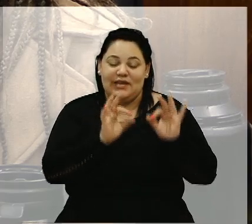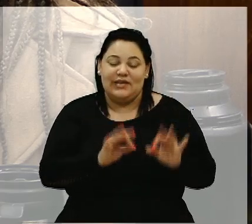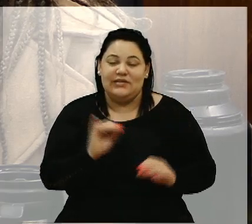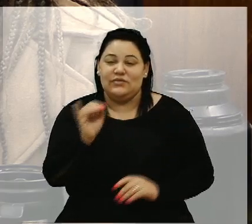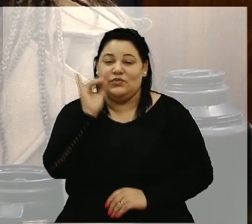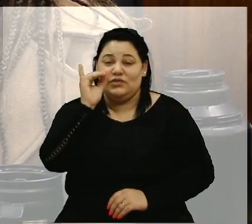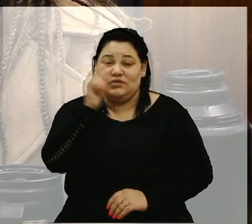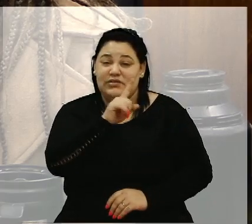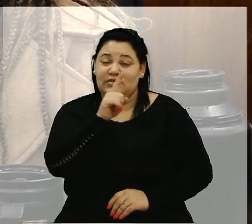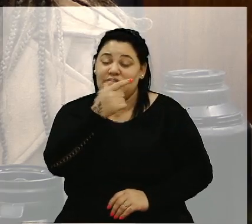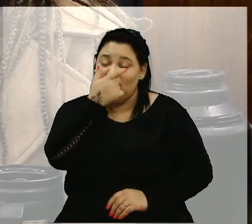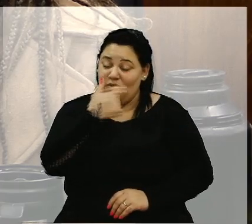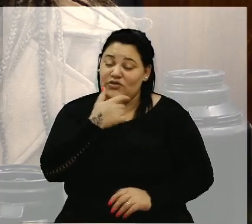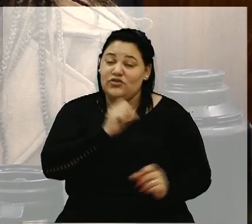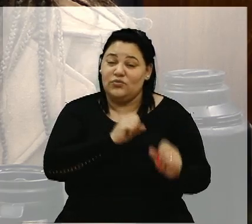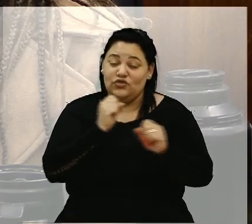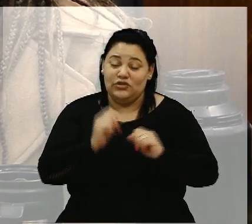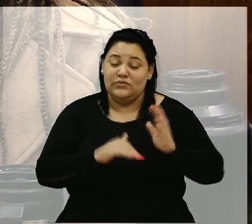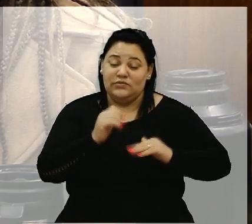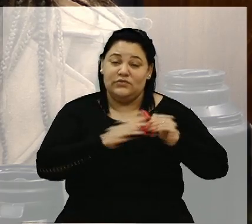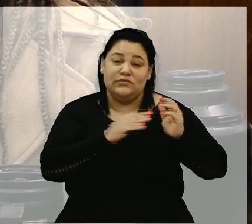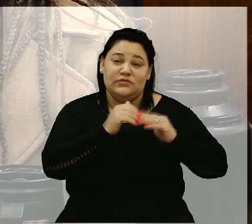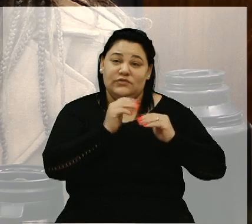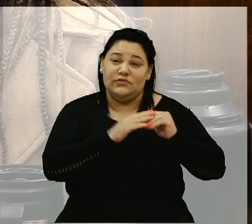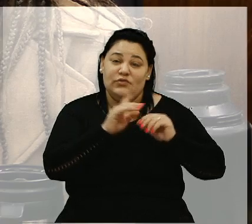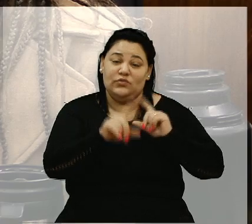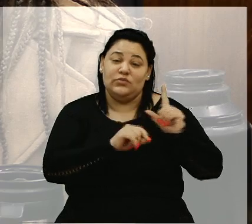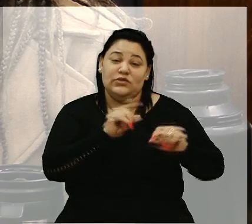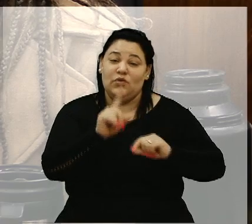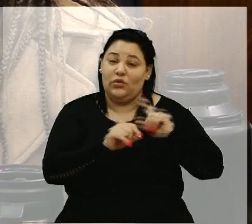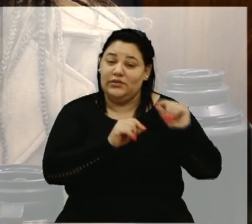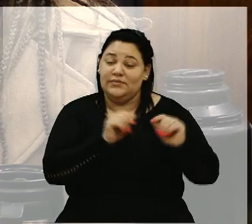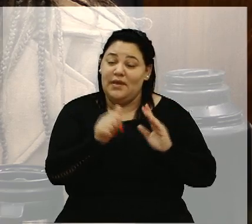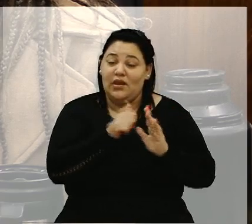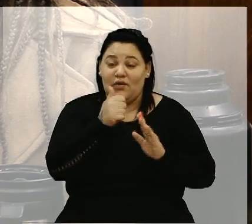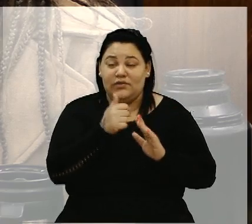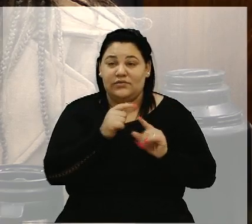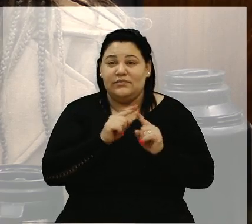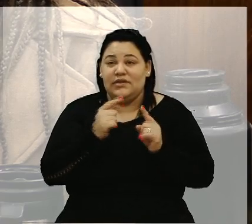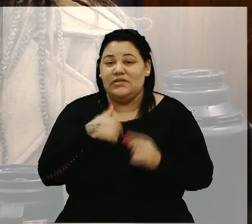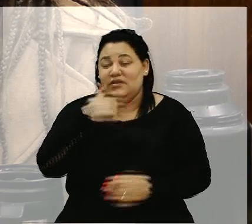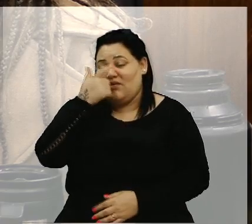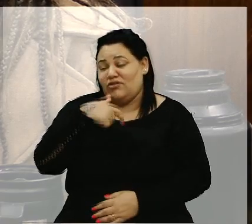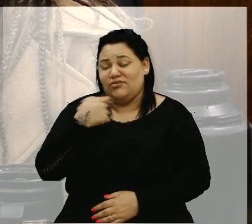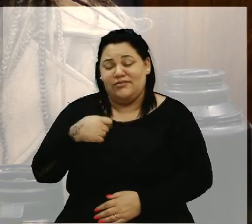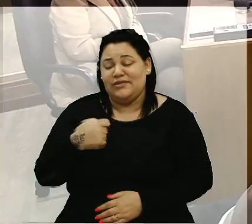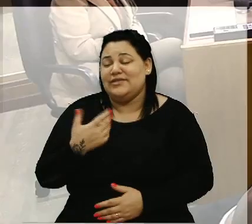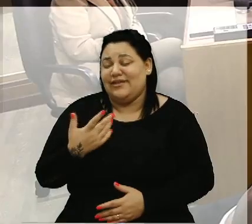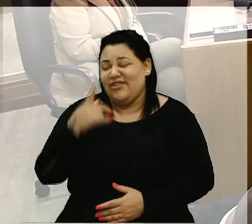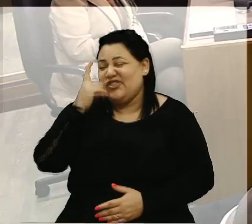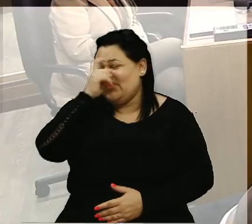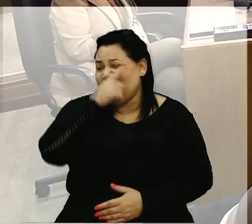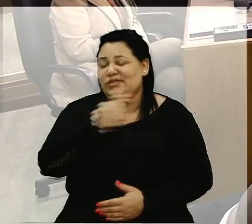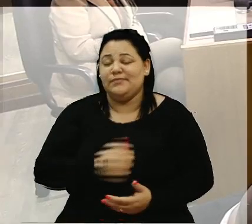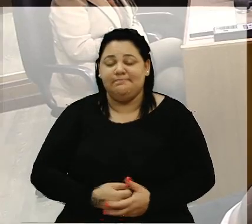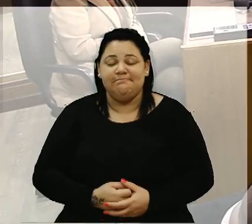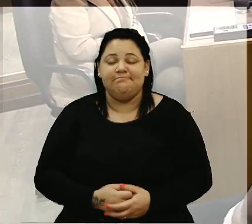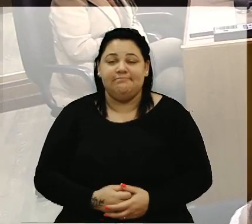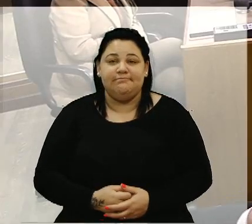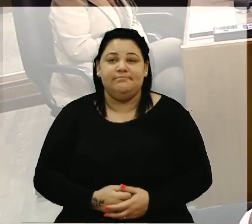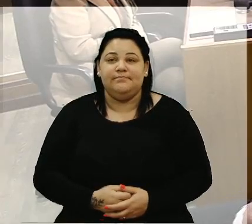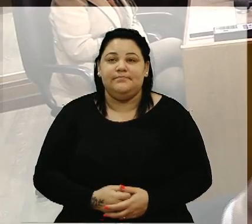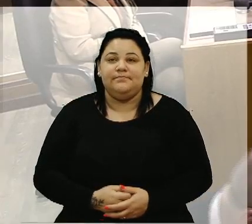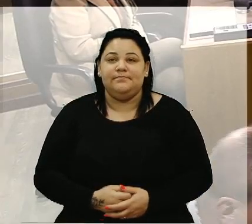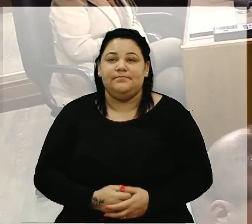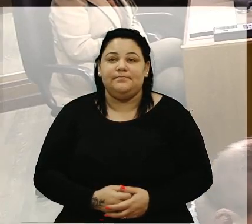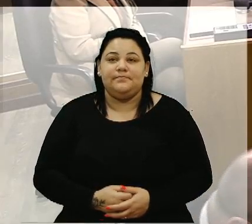como alternativa. Enfim, situação desnecessária e difícil. Obrigado, vereador. Então é isso. Eu